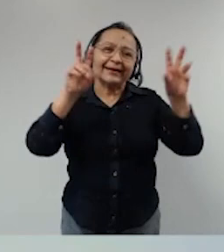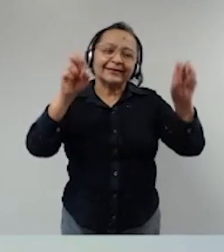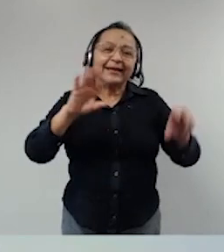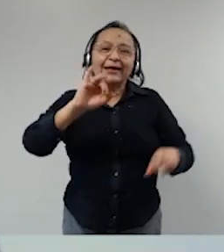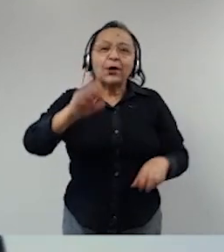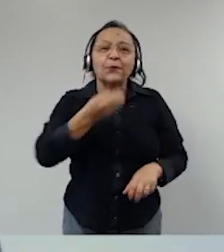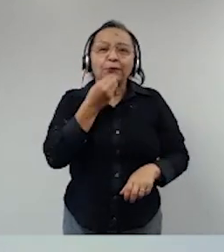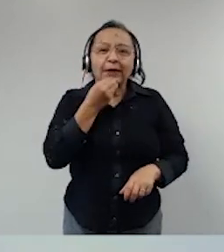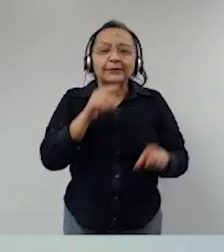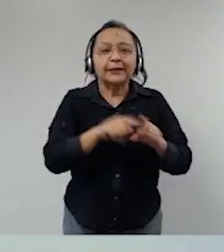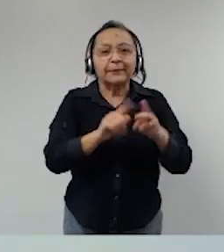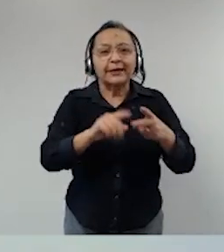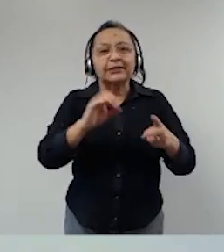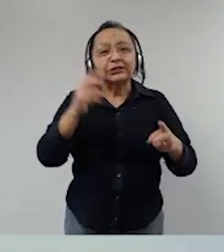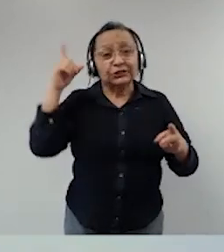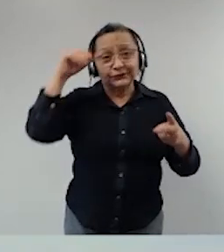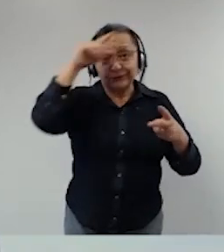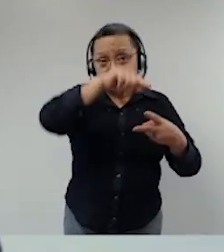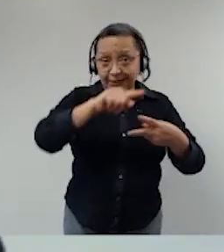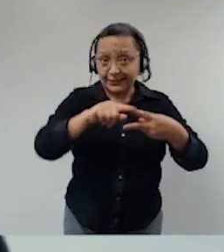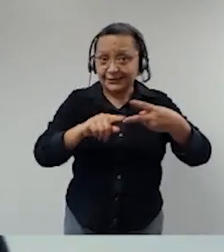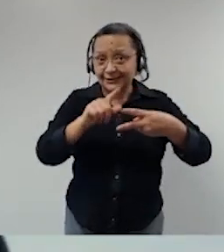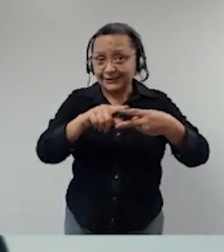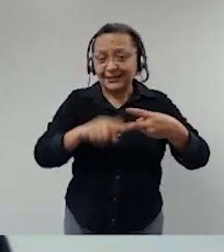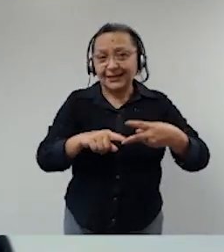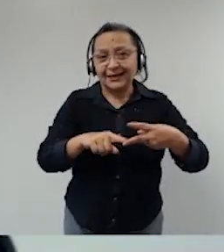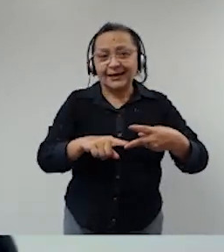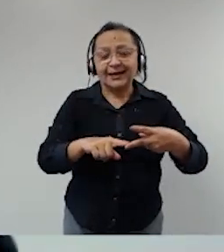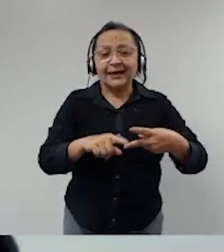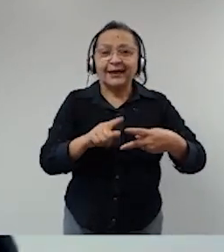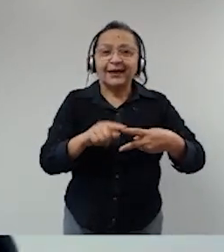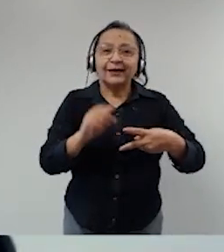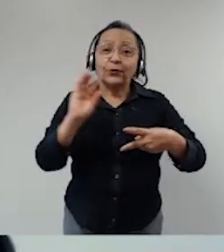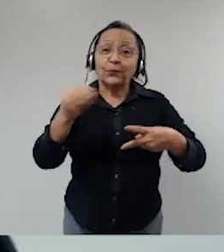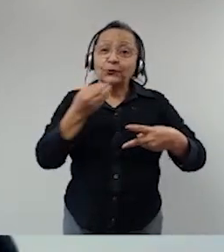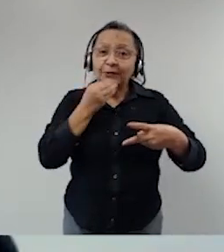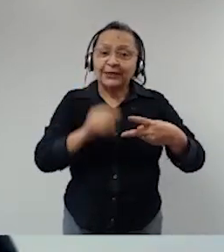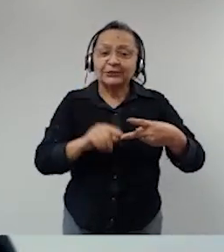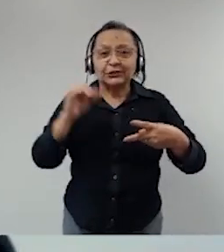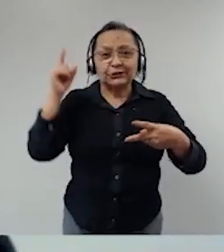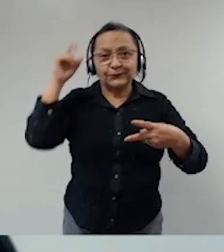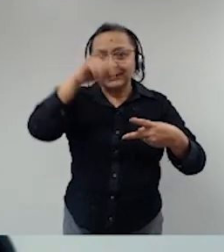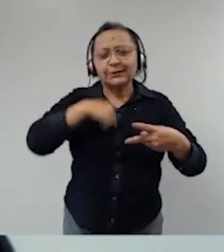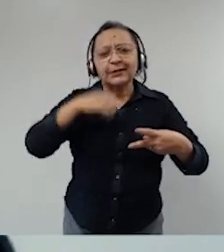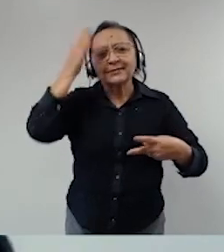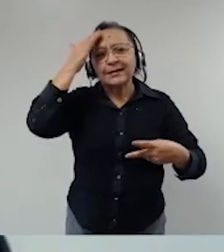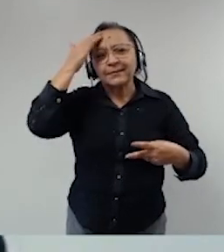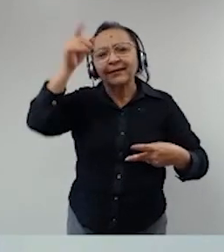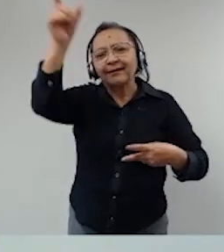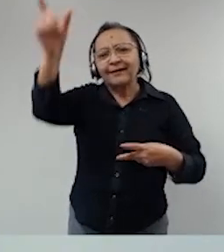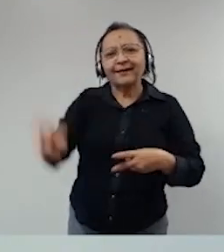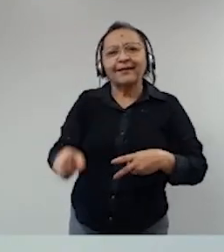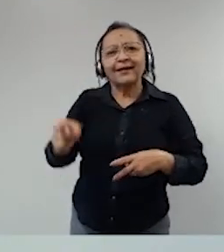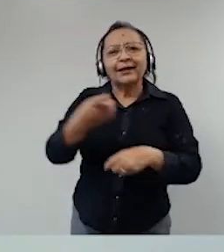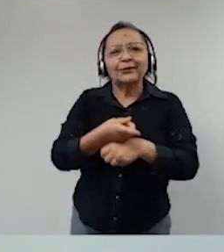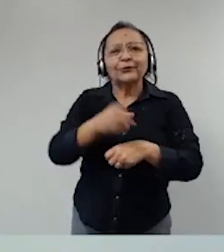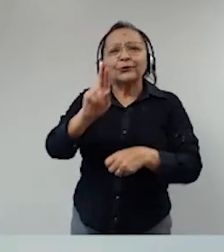falando em dificuldade, né, eu queria saber do João Caiado, doutor João